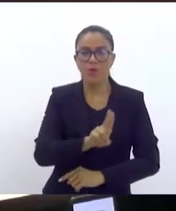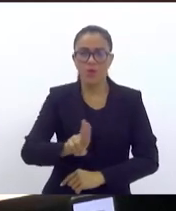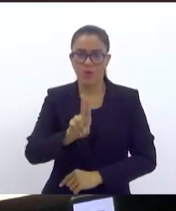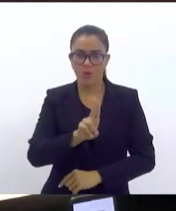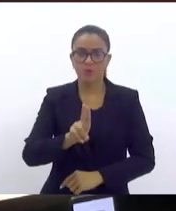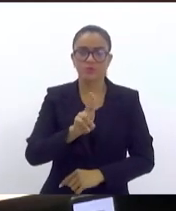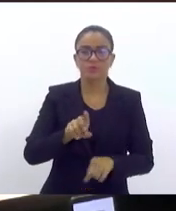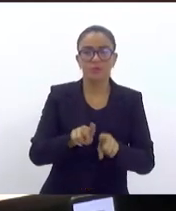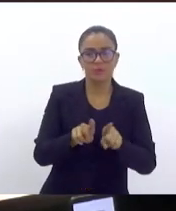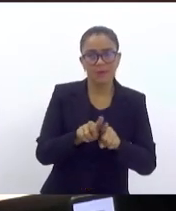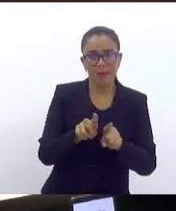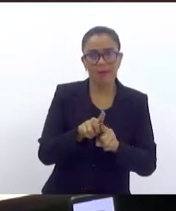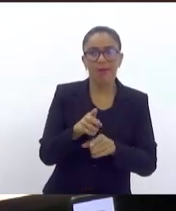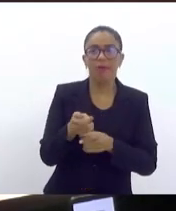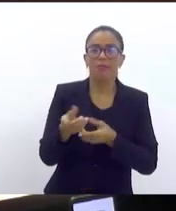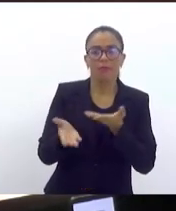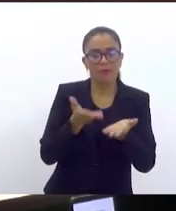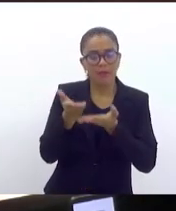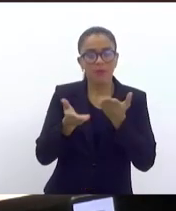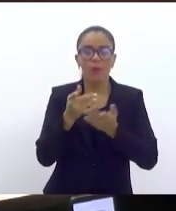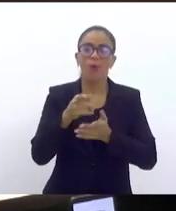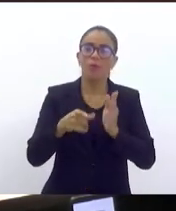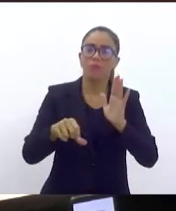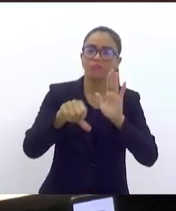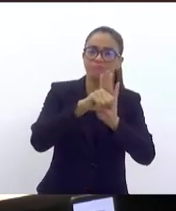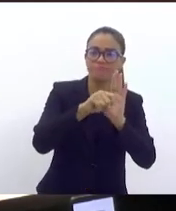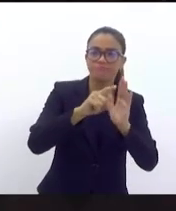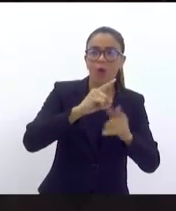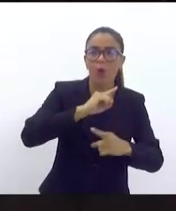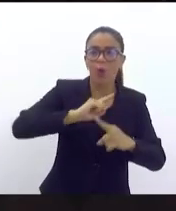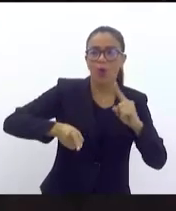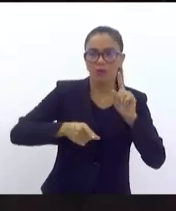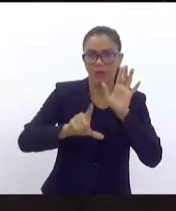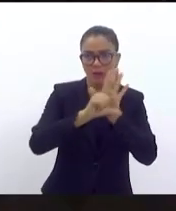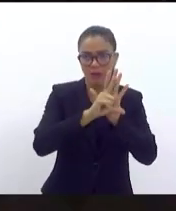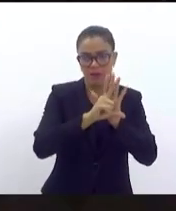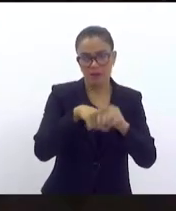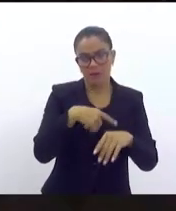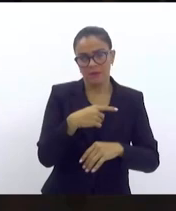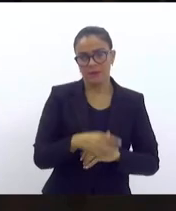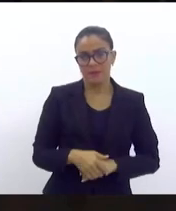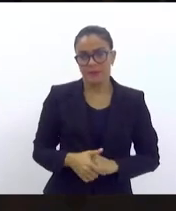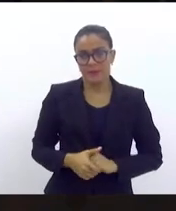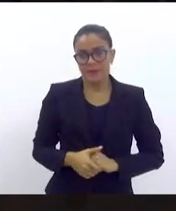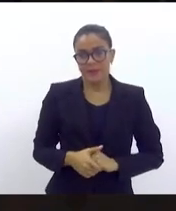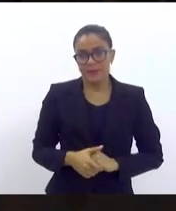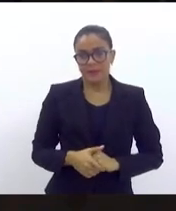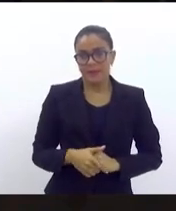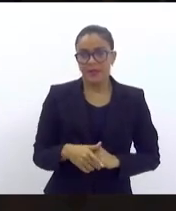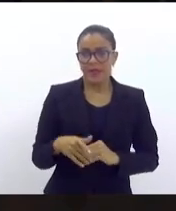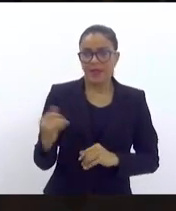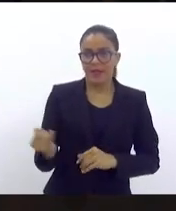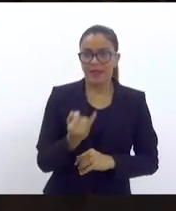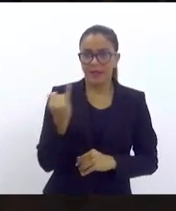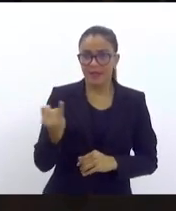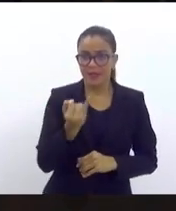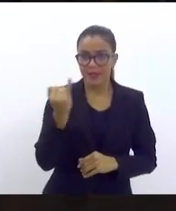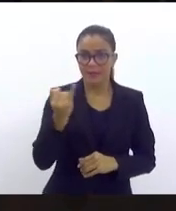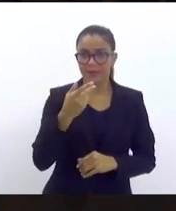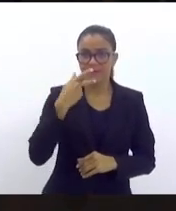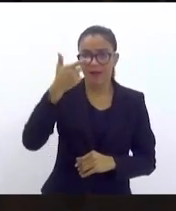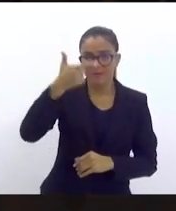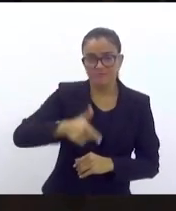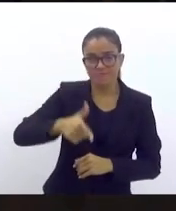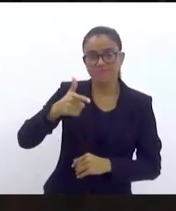um ilícito administrativo consumo em praça pública então é algo importante é ratificar uma